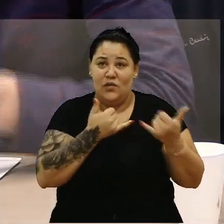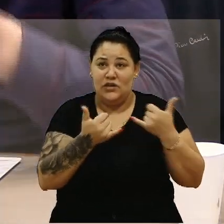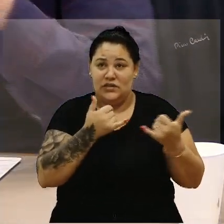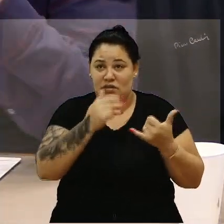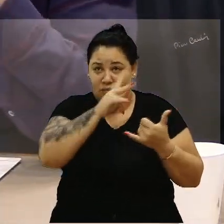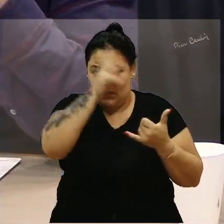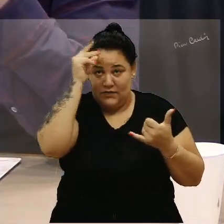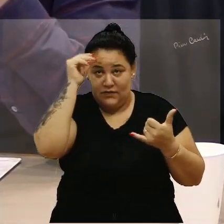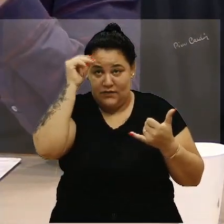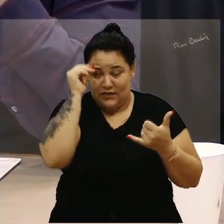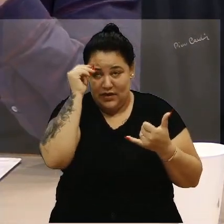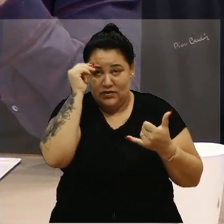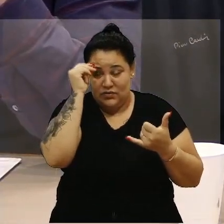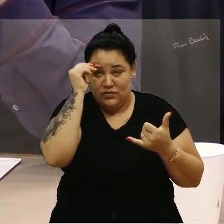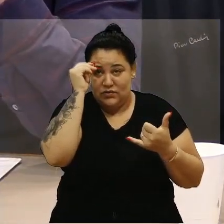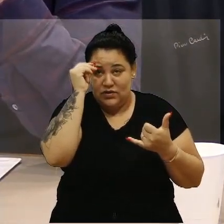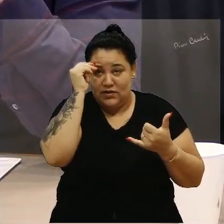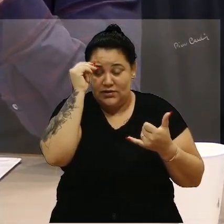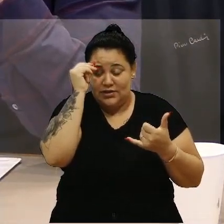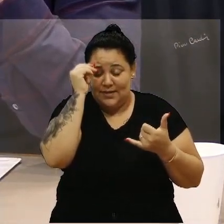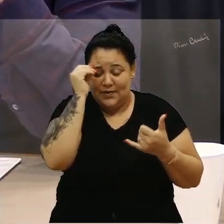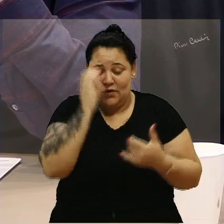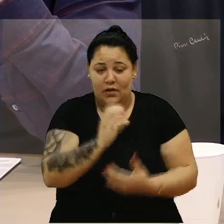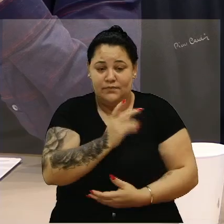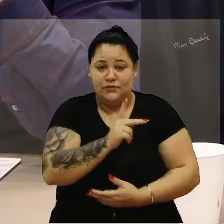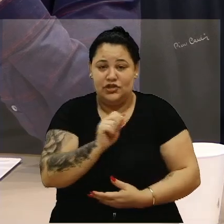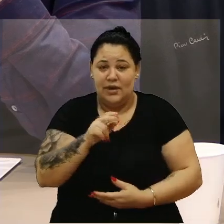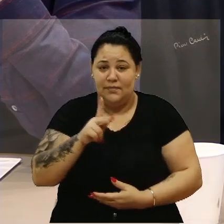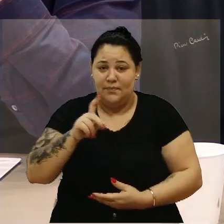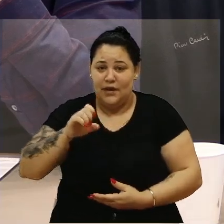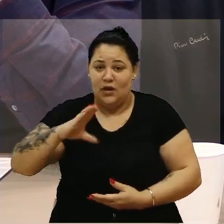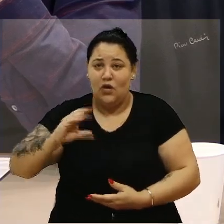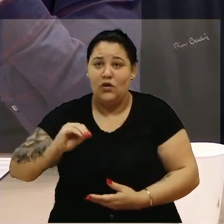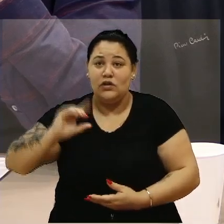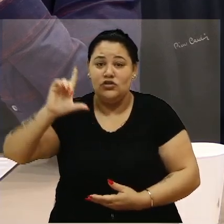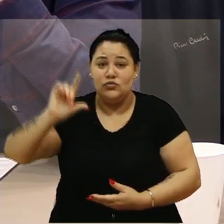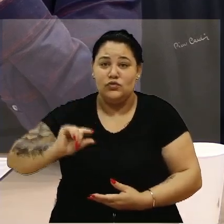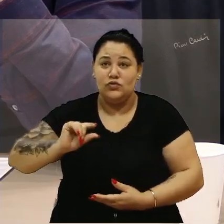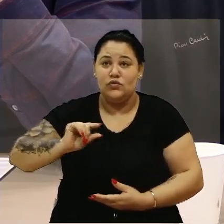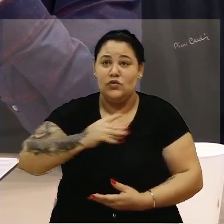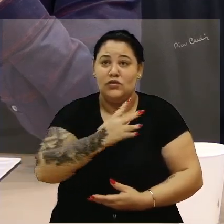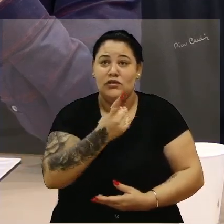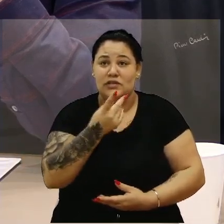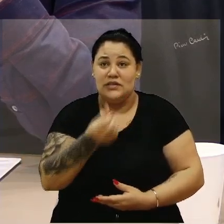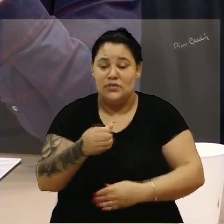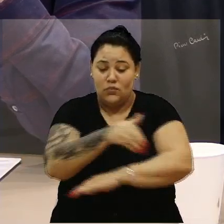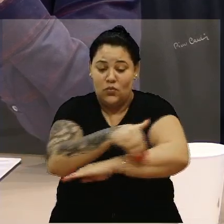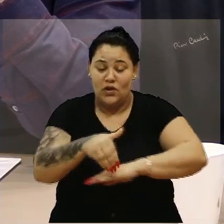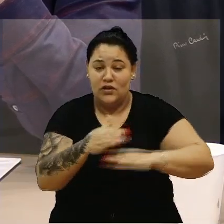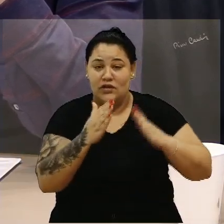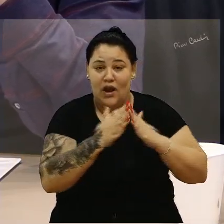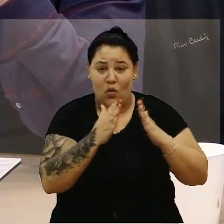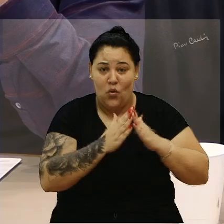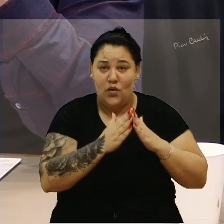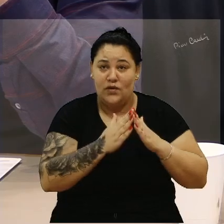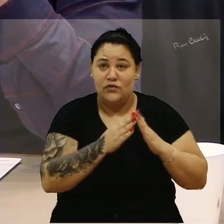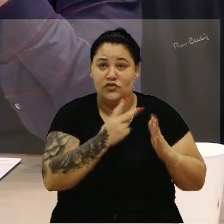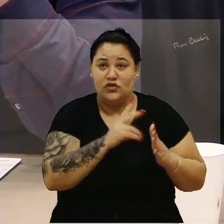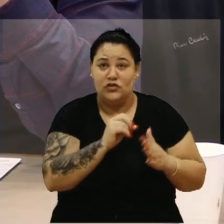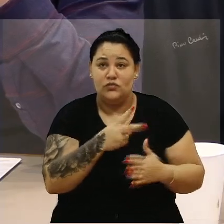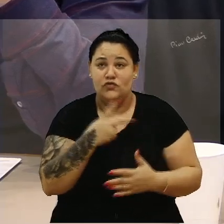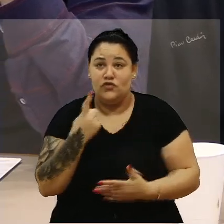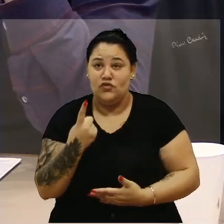faz teatro, eles acham que é teatro isso, mas ele reduziu de 416 moradores, né, pessoas em situação de rua, de 2021